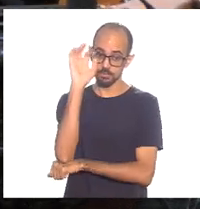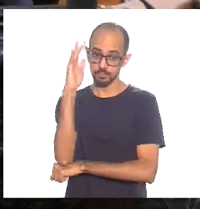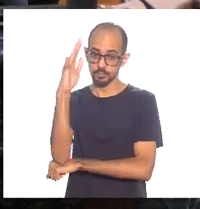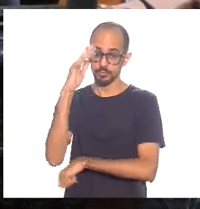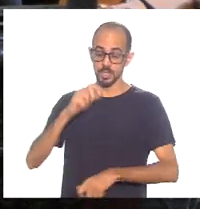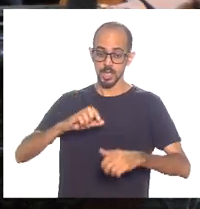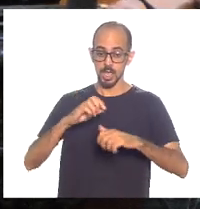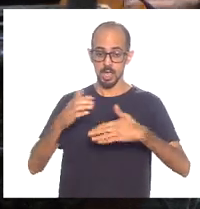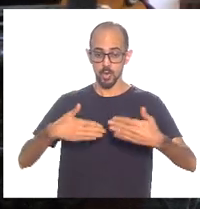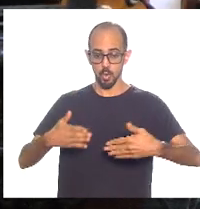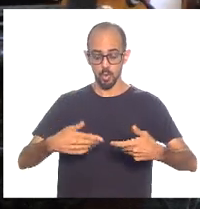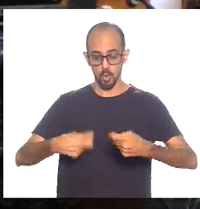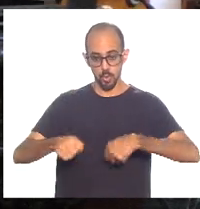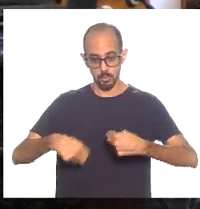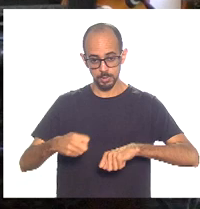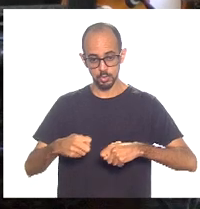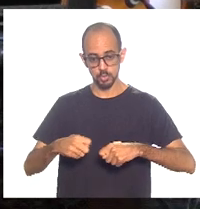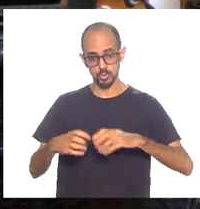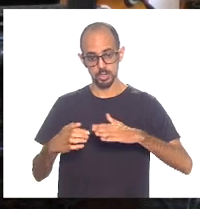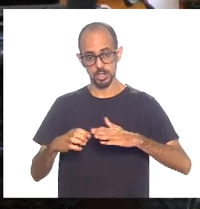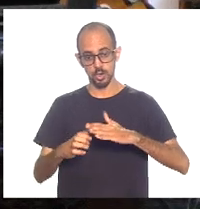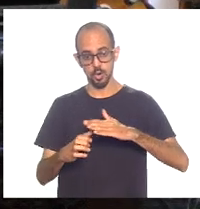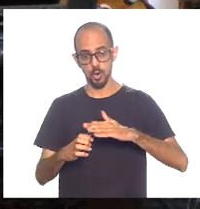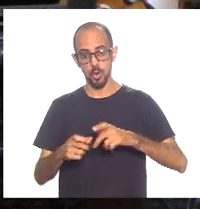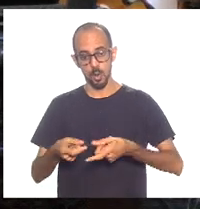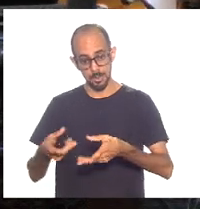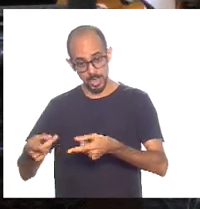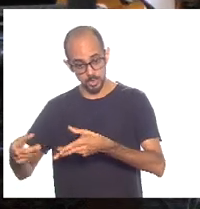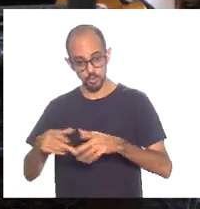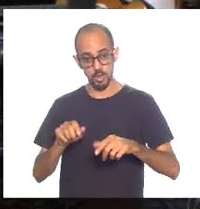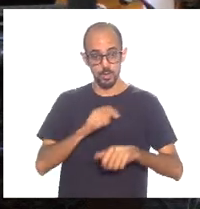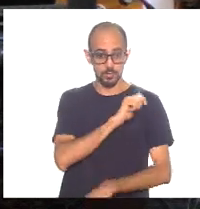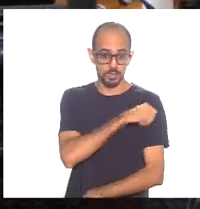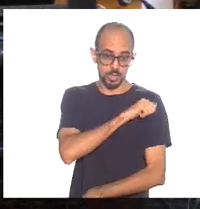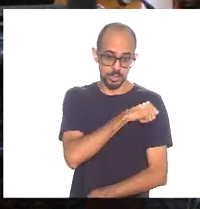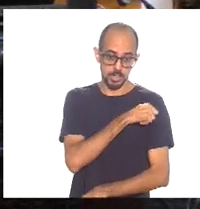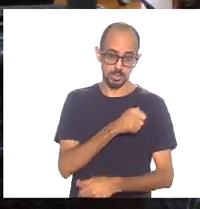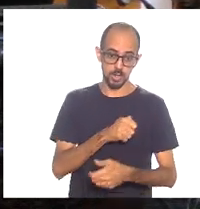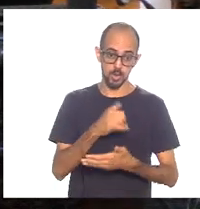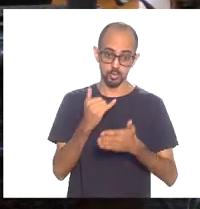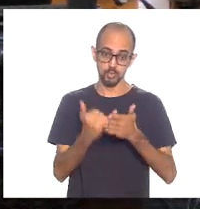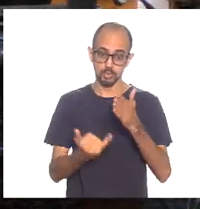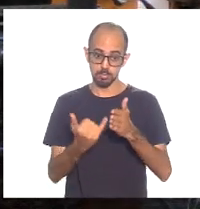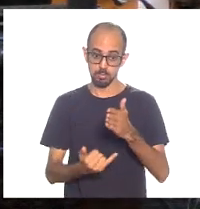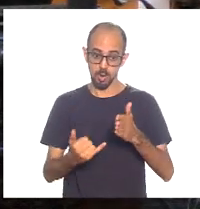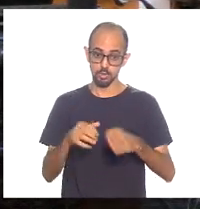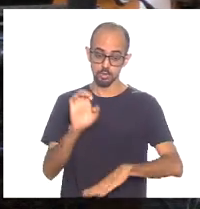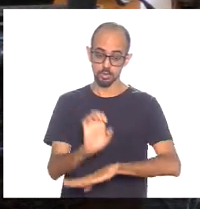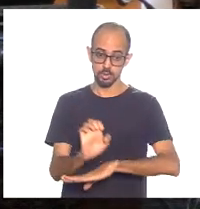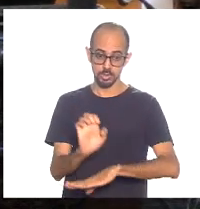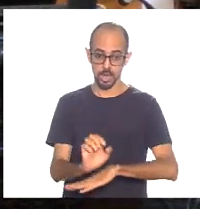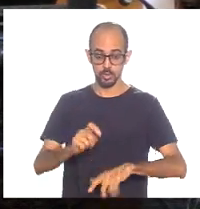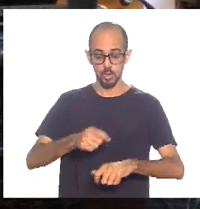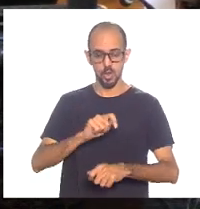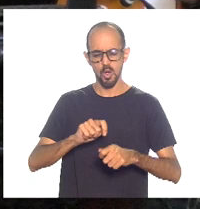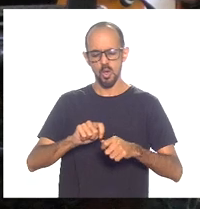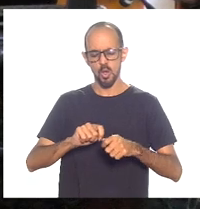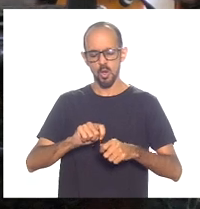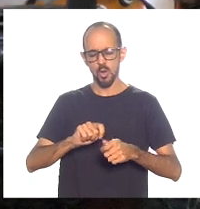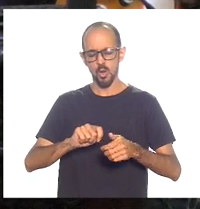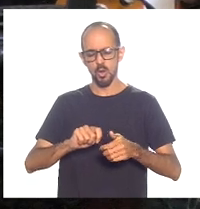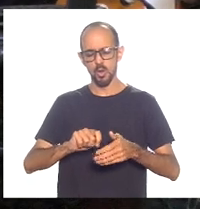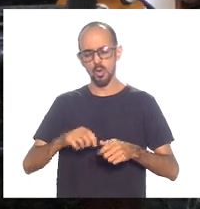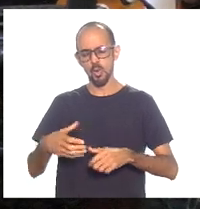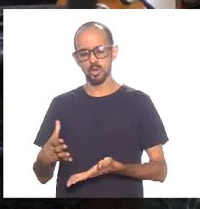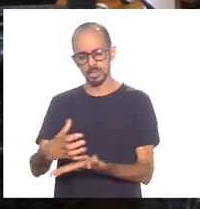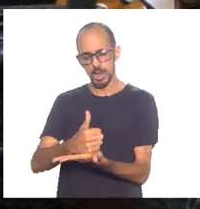de Tributação, Controle da Arrecadação Estadual, Fiscalização dos Tributos Estaduais, de Orçamento, Finanças, Fiscalização Financeira e